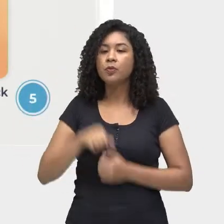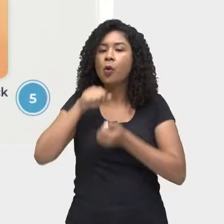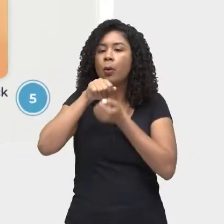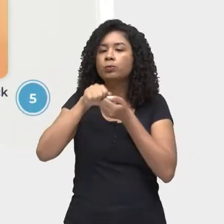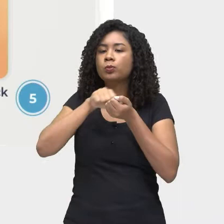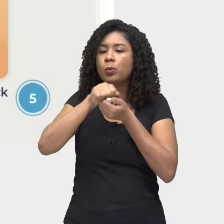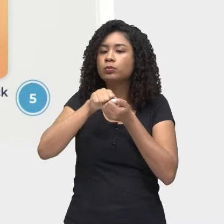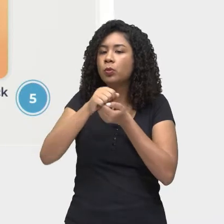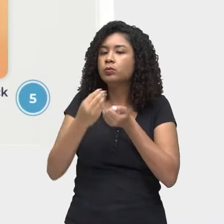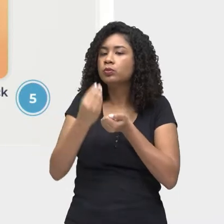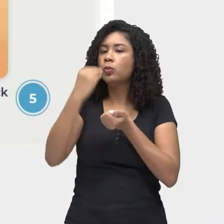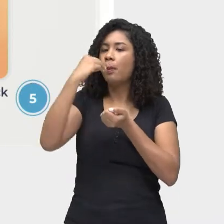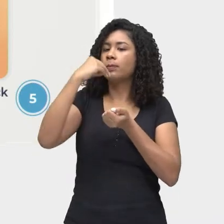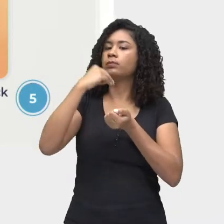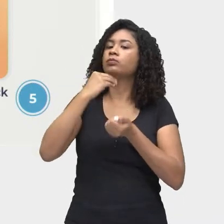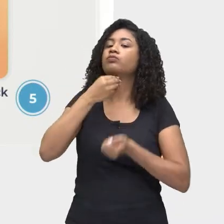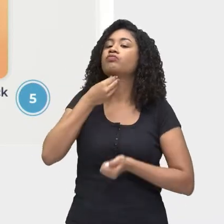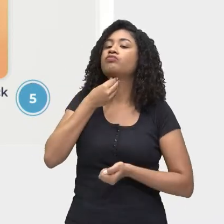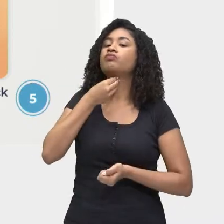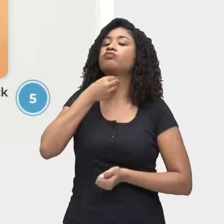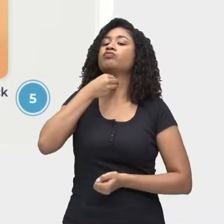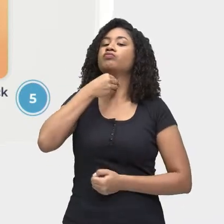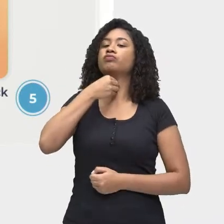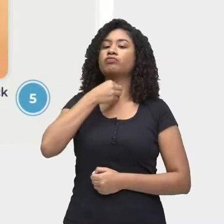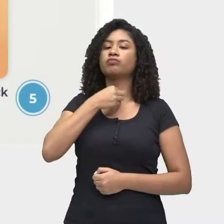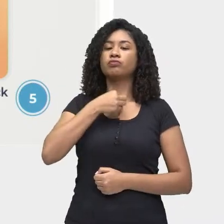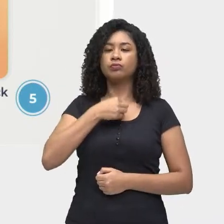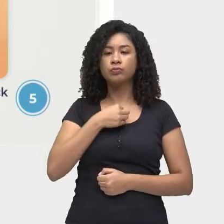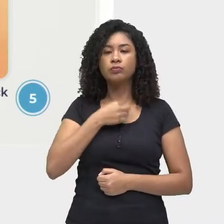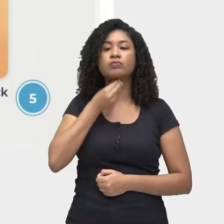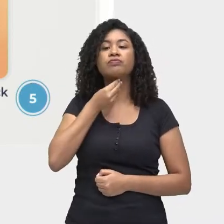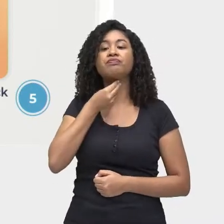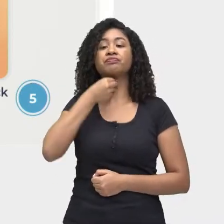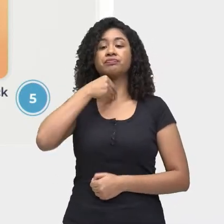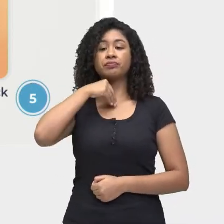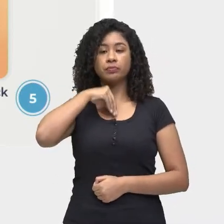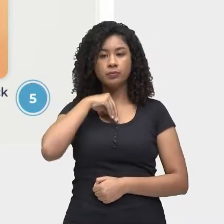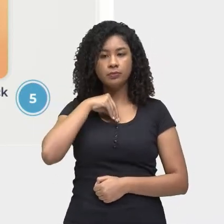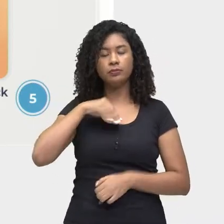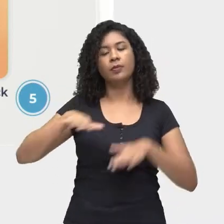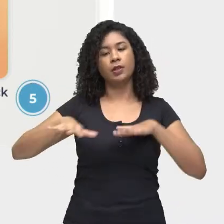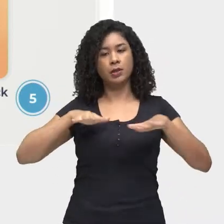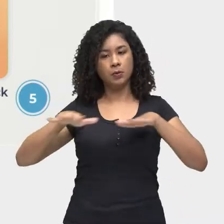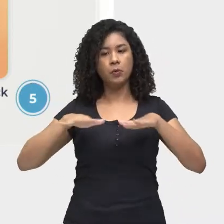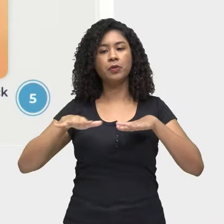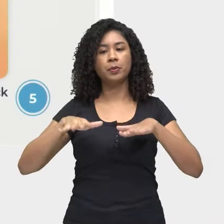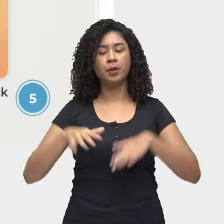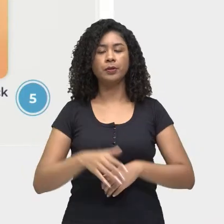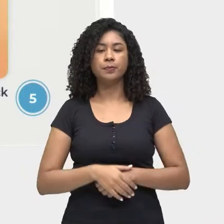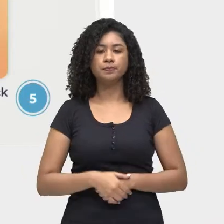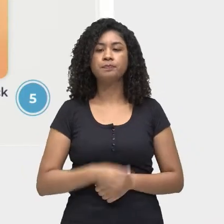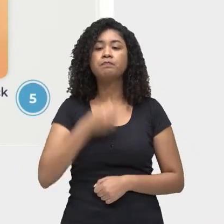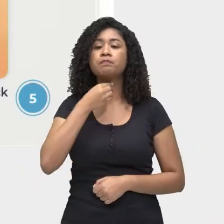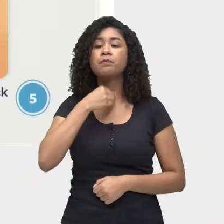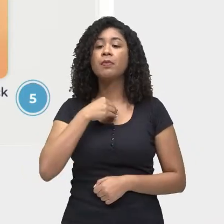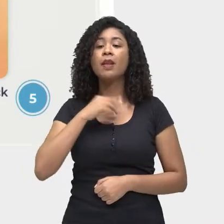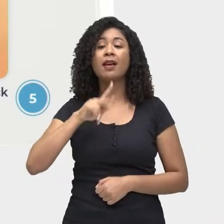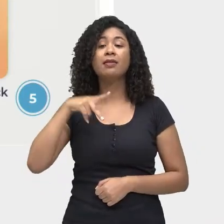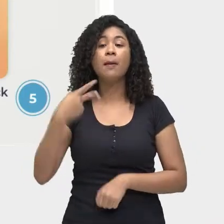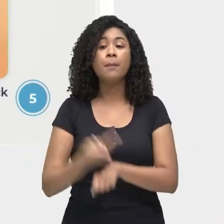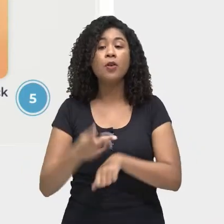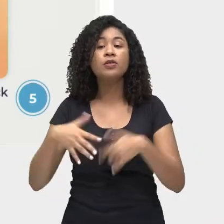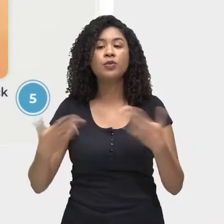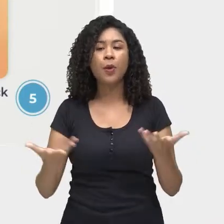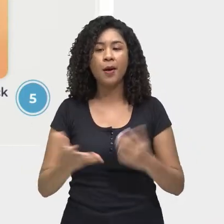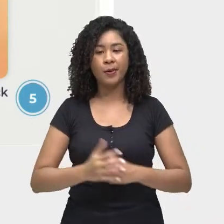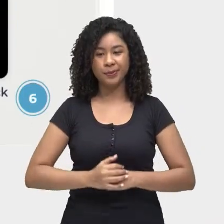para a faringe, que é onde vai haver o ato da deglutição, certo? Passou pela faringe, o próximo